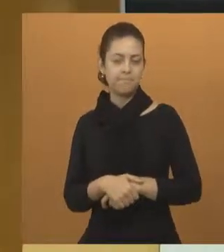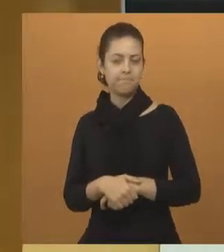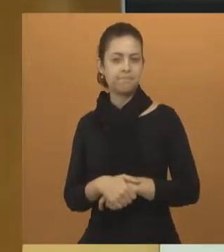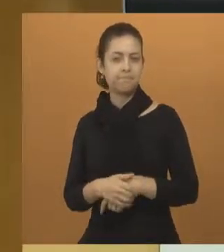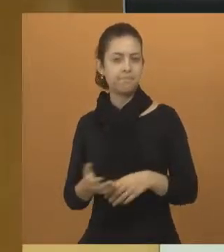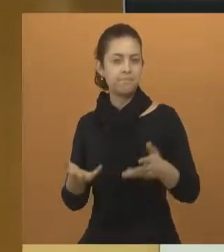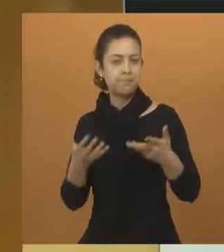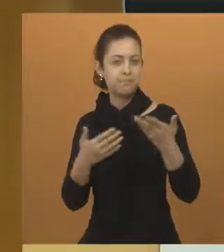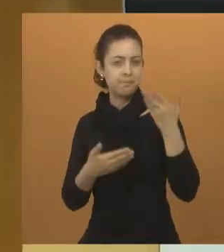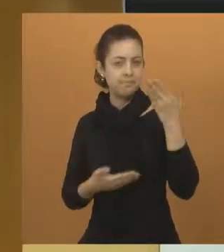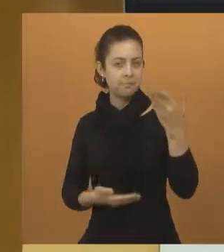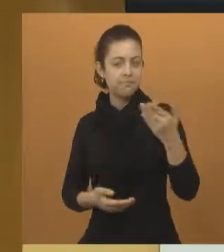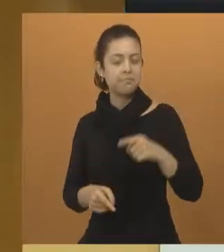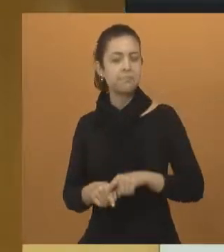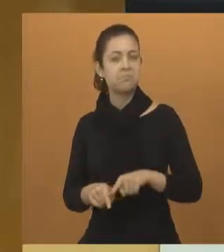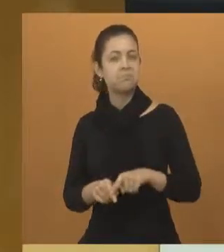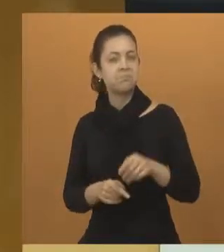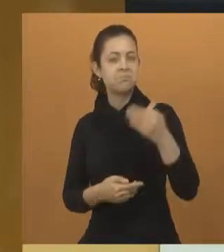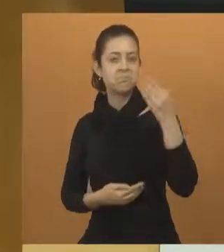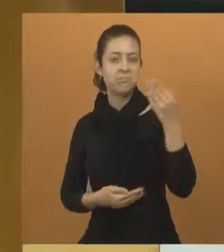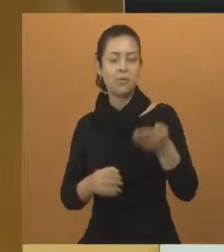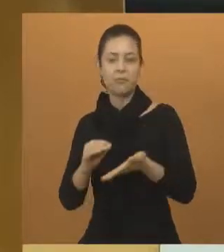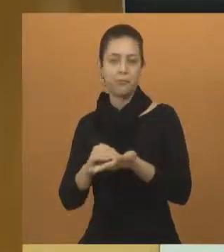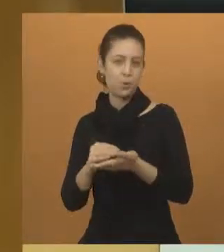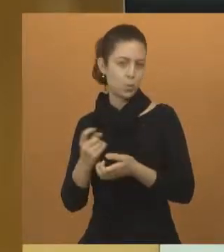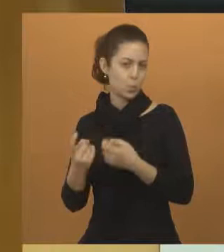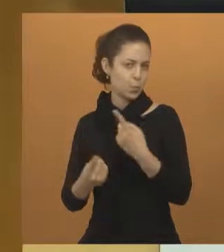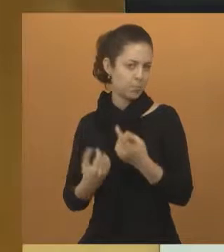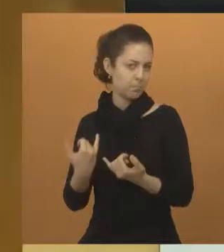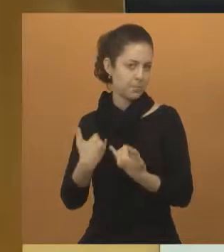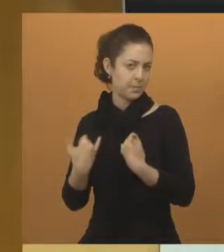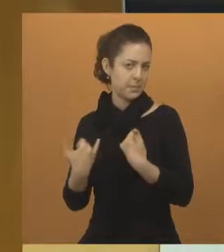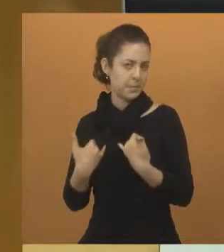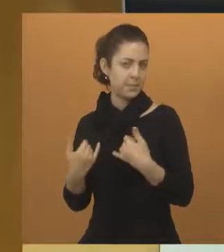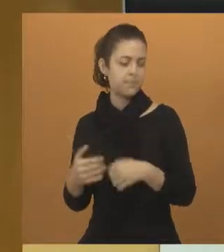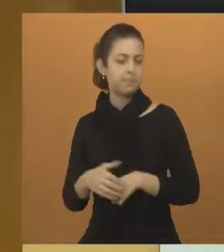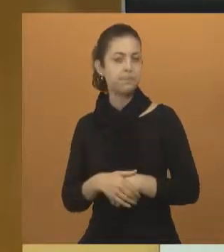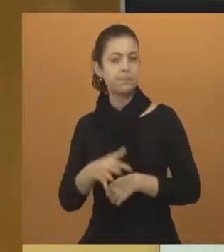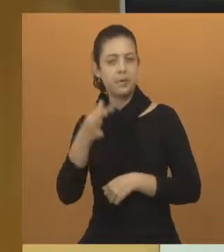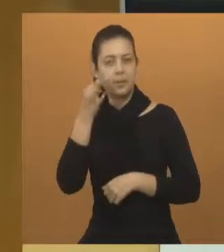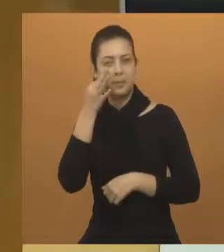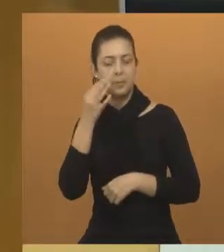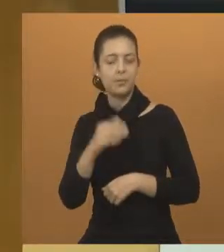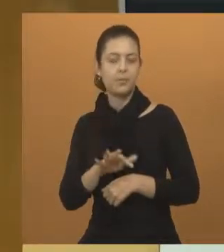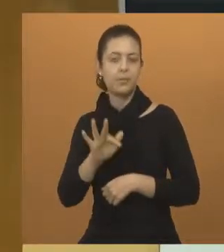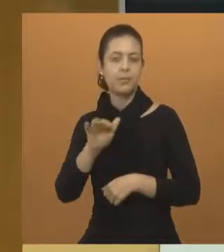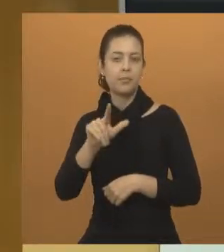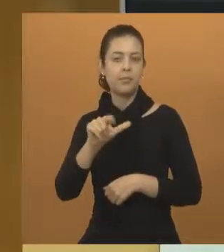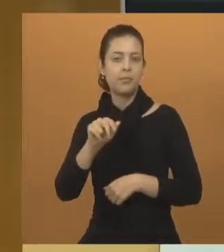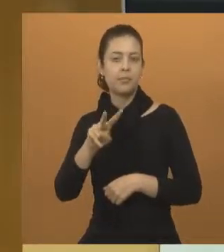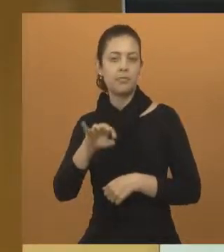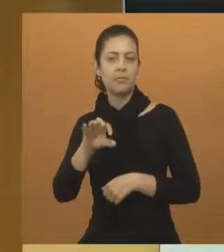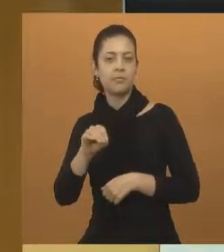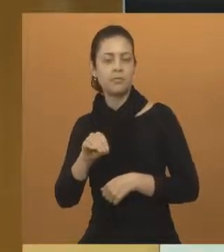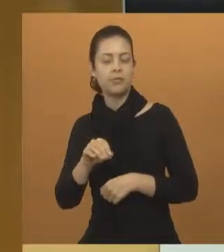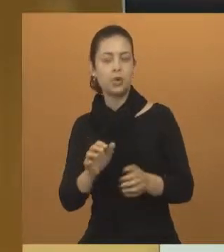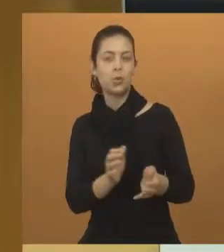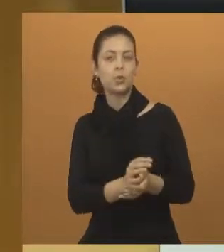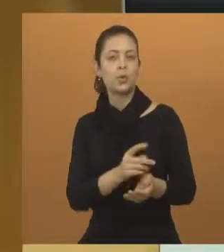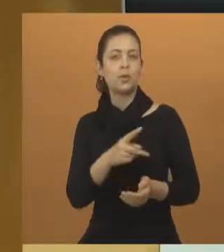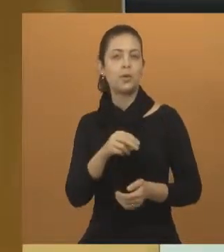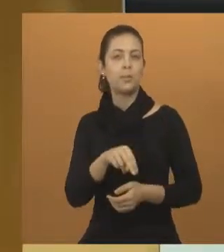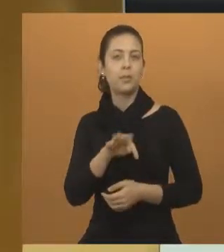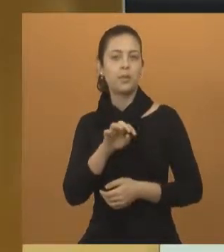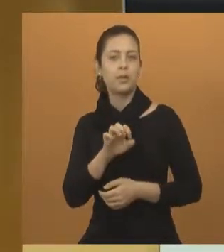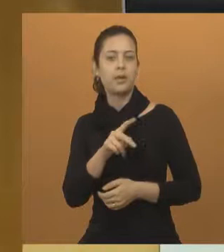eu quero agradecer também, se eu tiver faltando alguém que me fale, a presença do Flávio do Ponte Preta, o Aristeu,